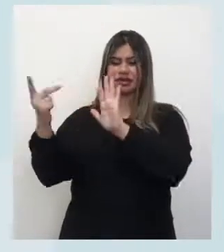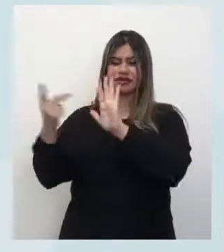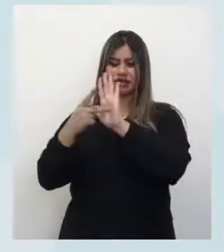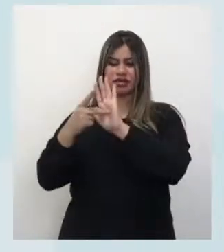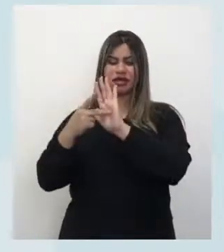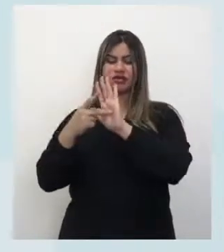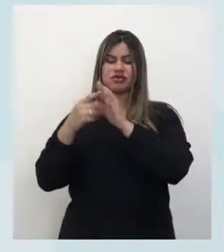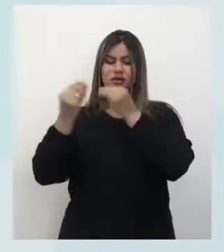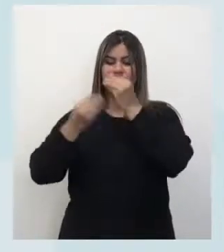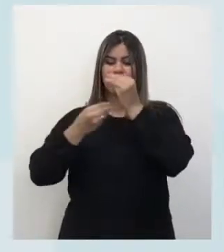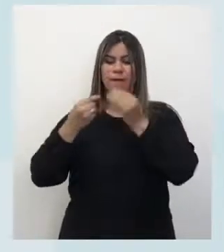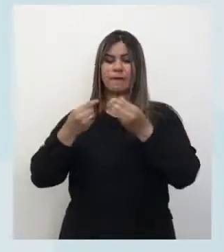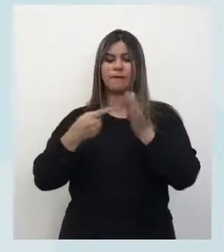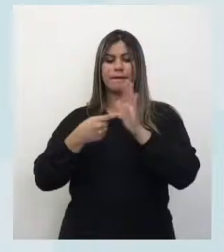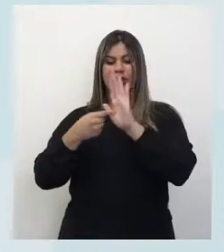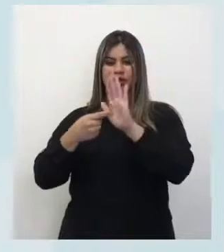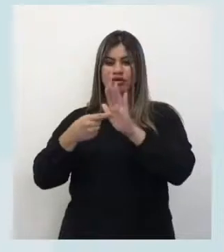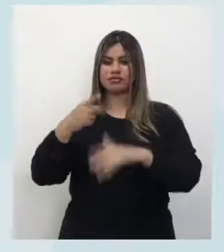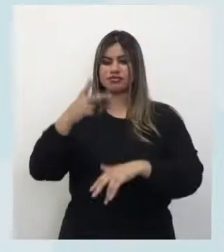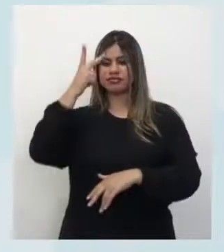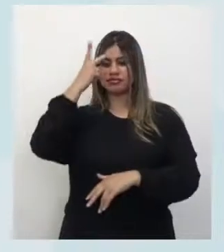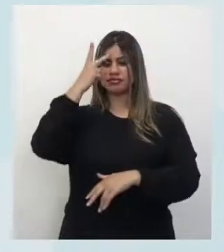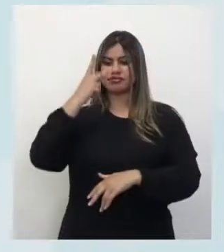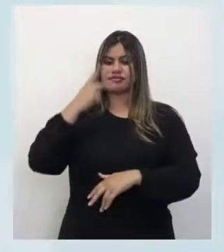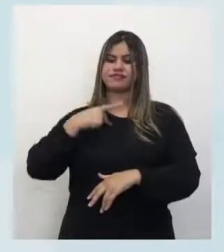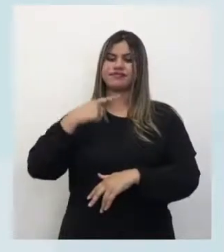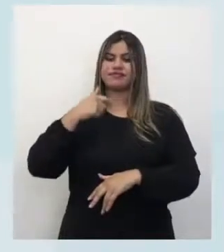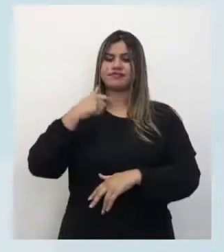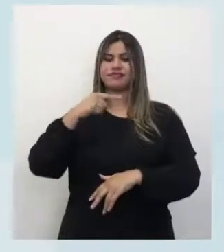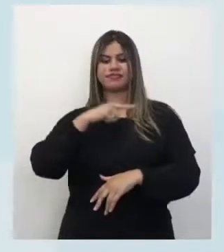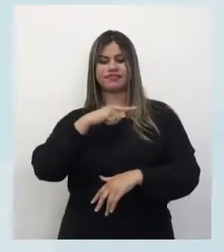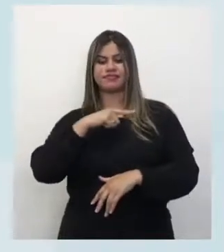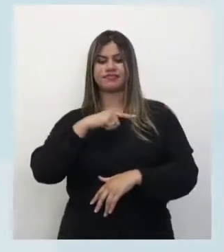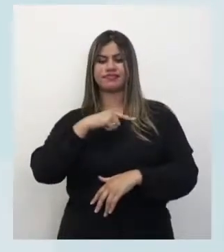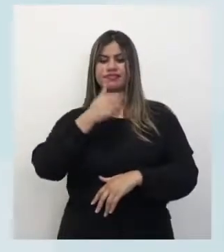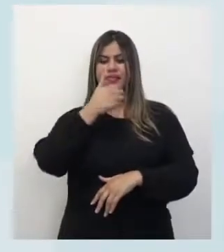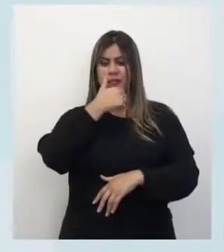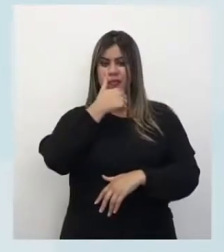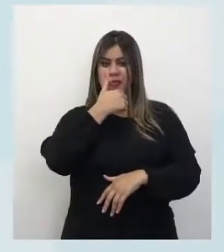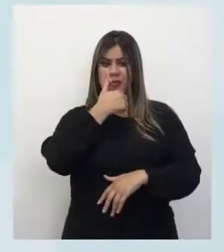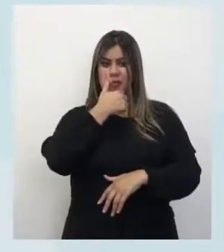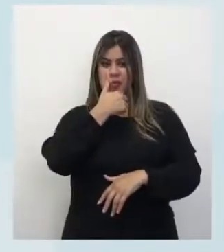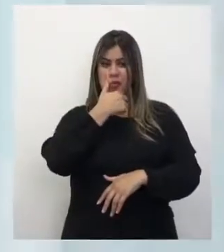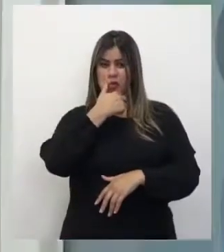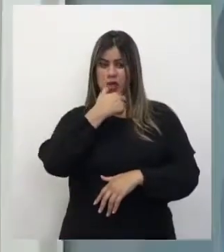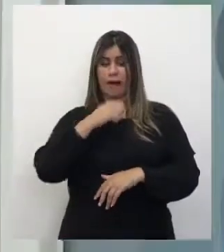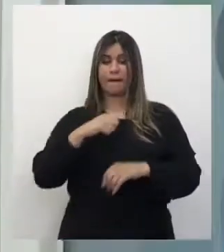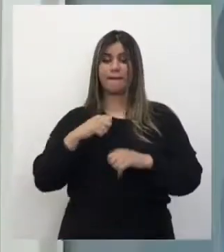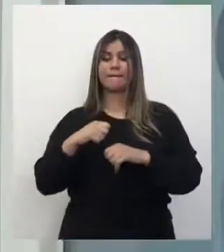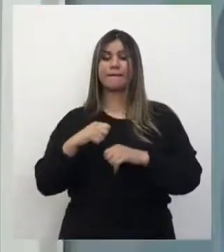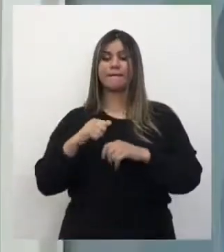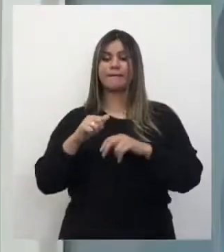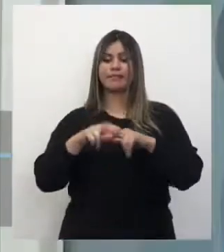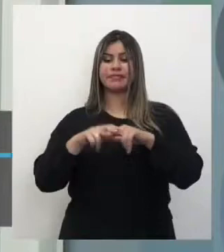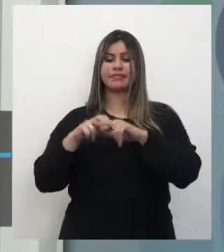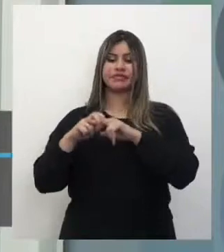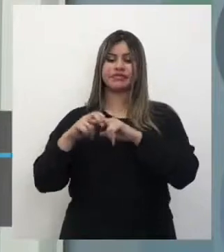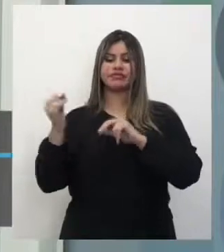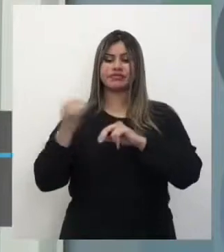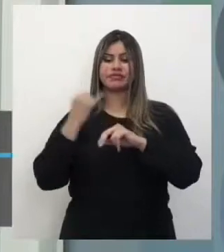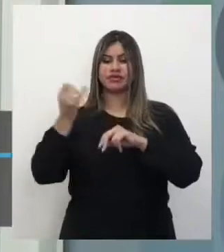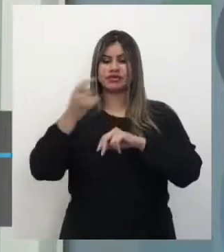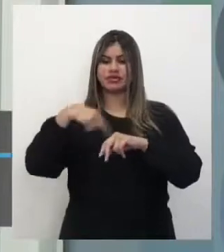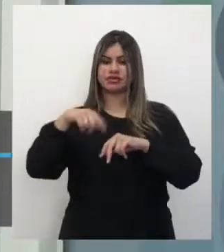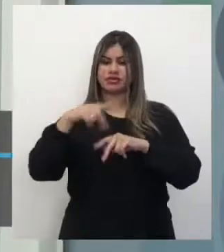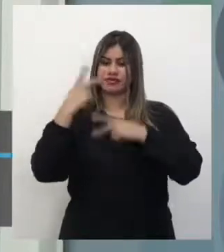realidade manifesta a nossa singularidade. Daí a importância, então, do nosso discurso,